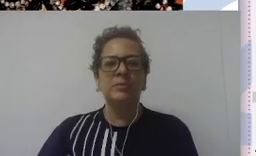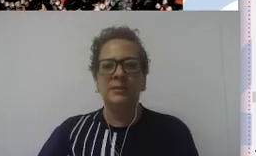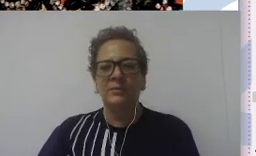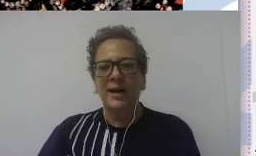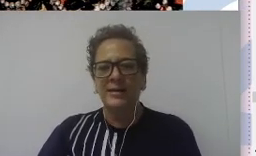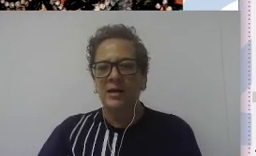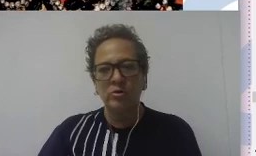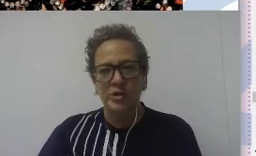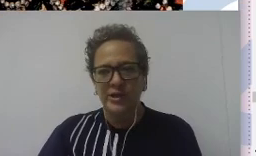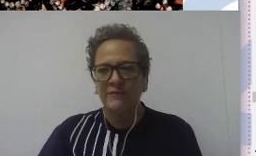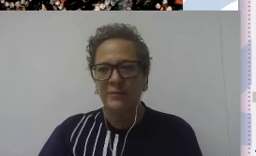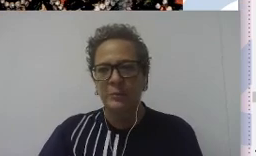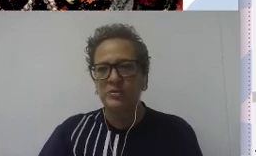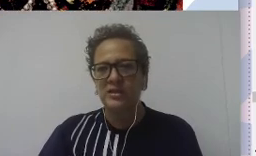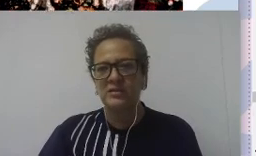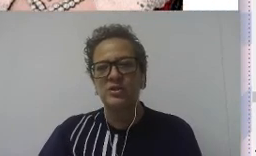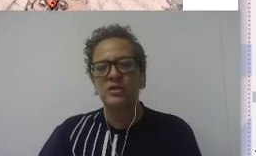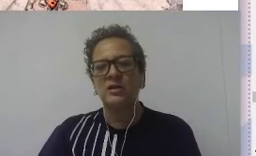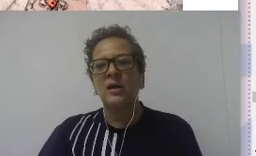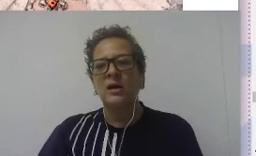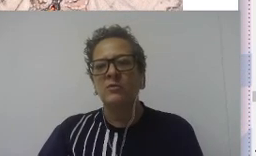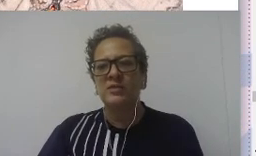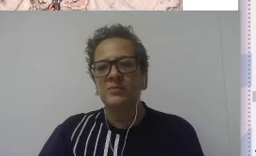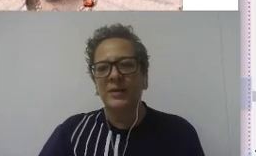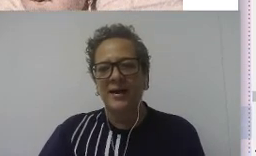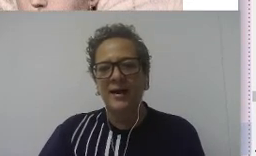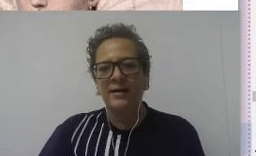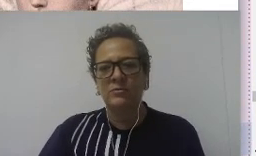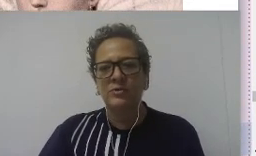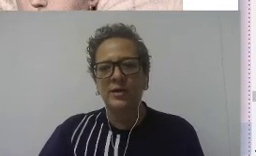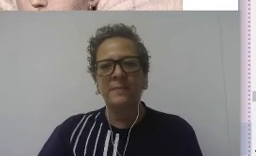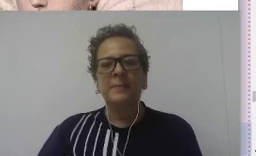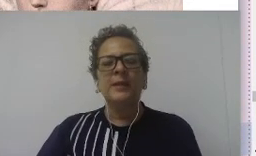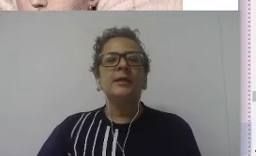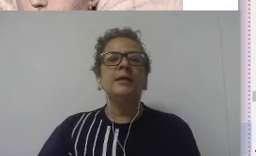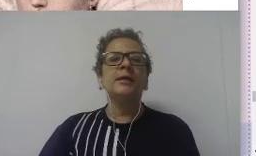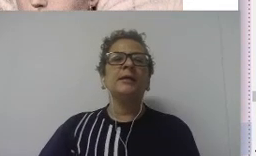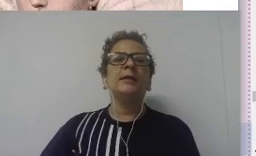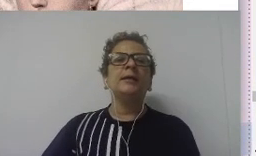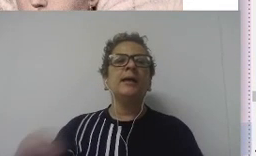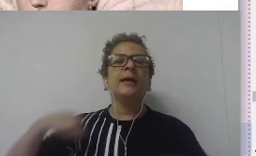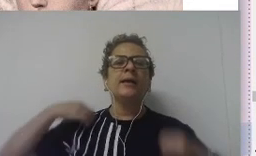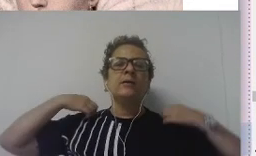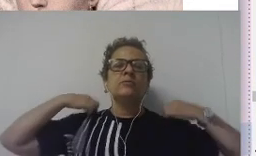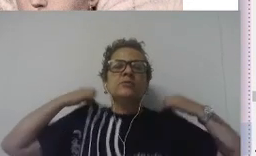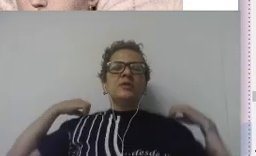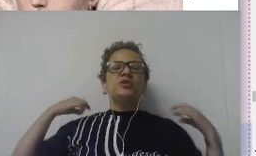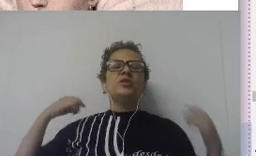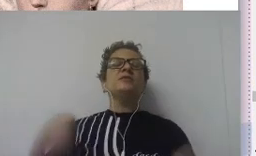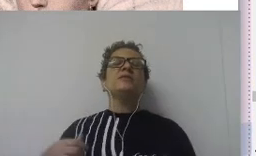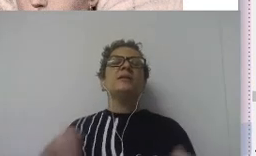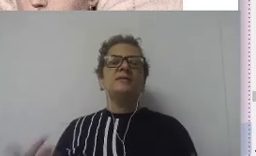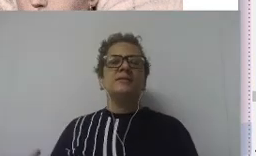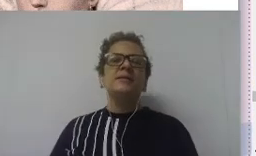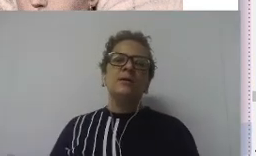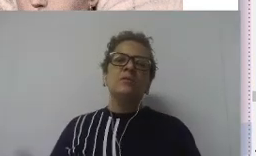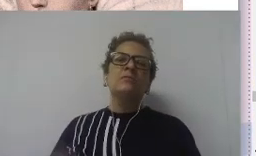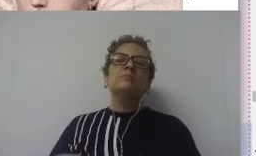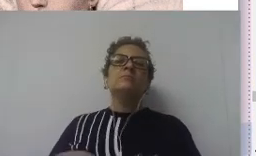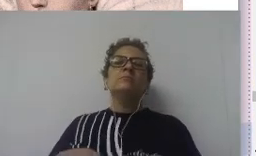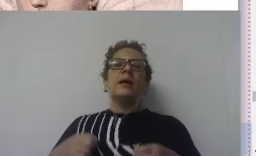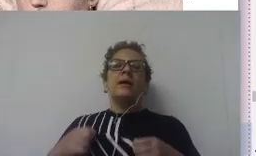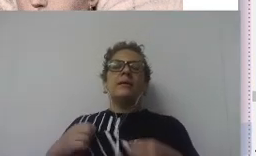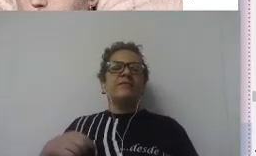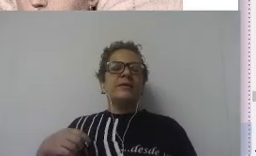tá bom? Então a rainha gostava muito de assistir os espetáculos, né? E os artistas eles